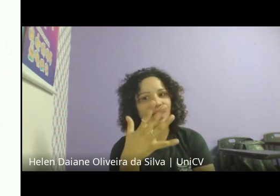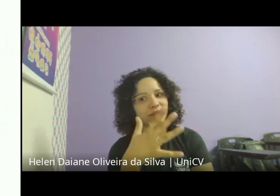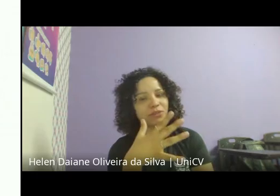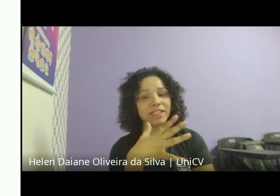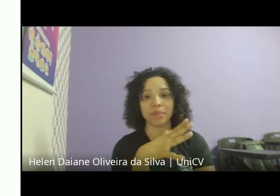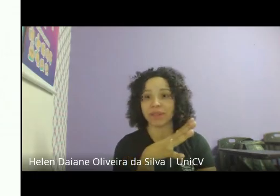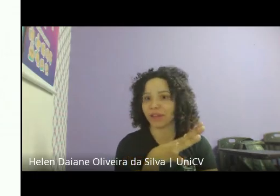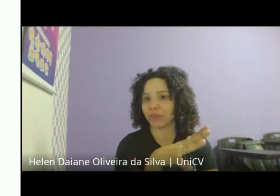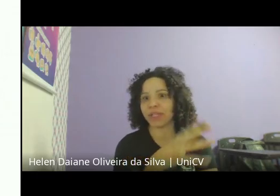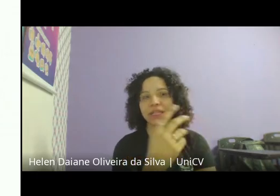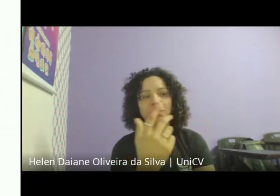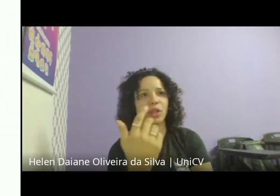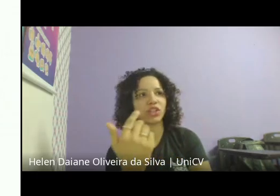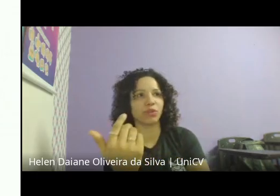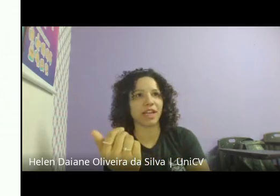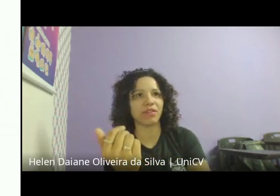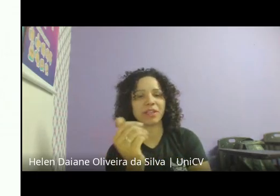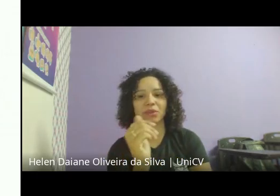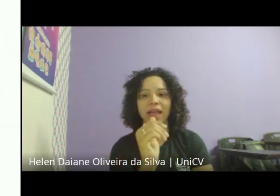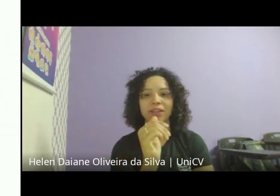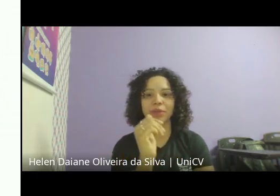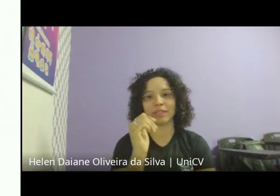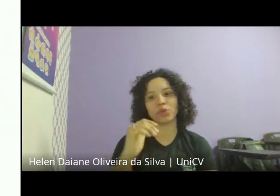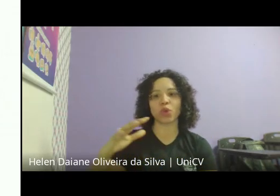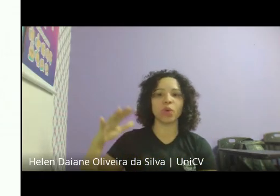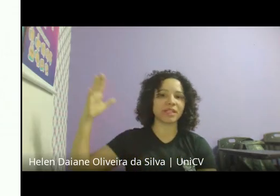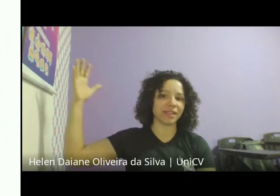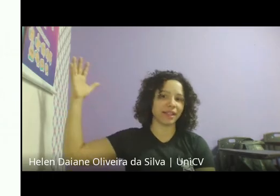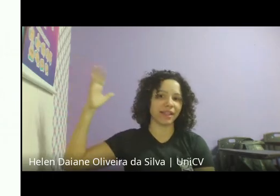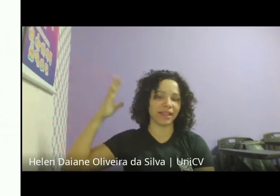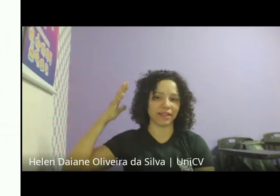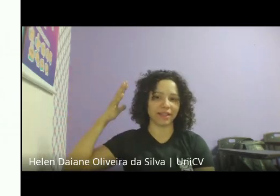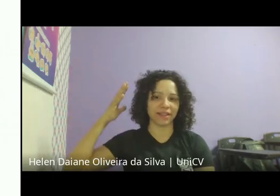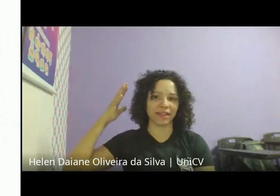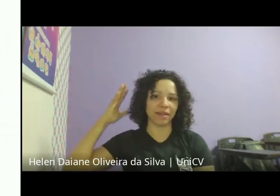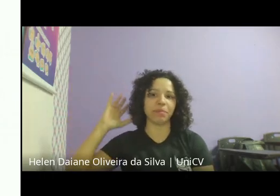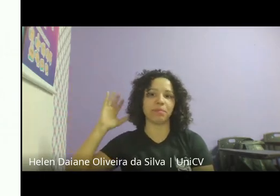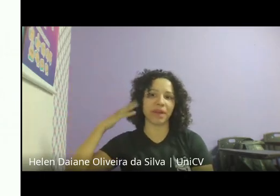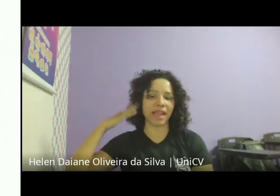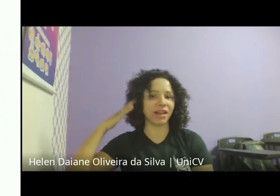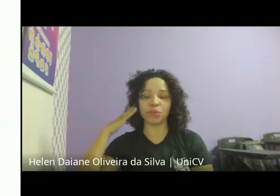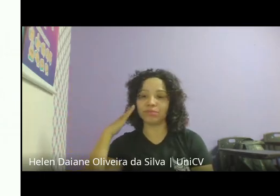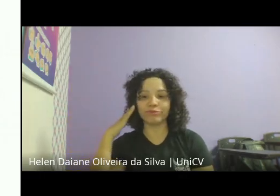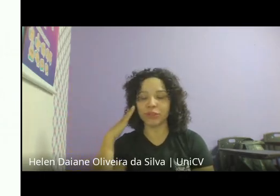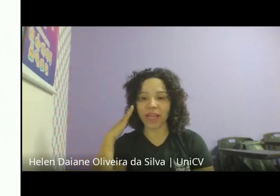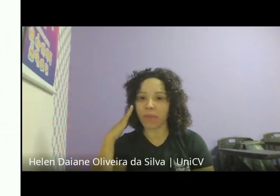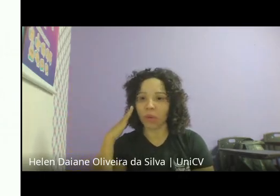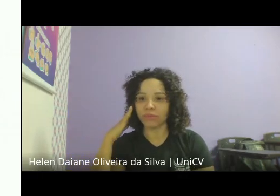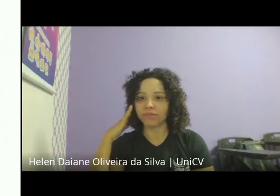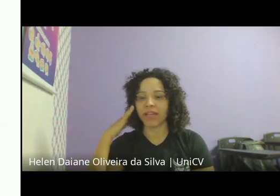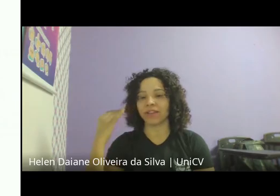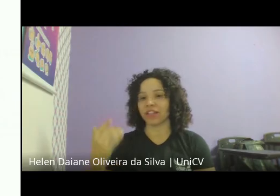ela já foi se adaptando, por exemplo, ela já não ficava mais do lado, por exemplo, o som está saindo daqui. Para ela não